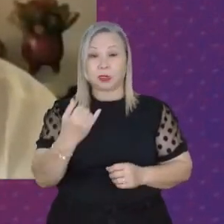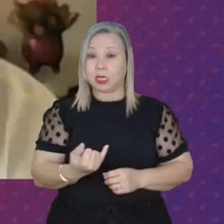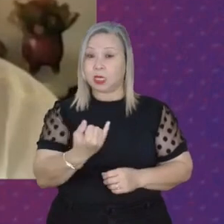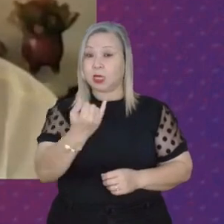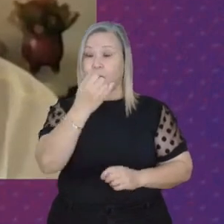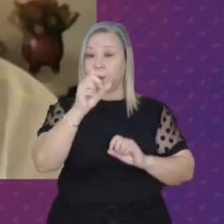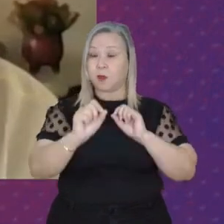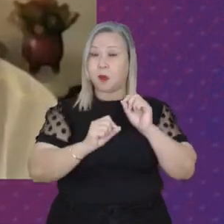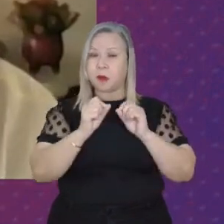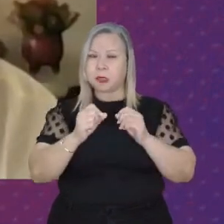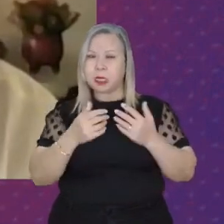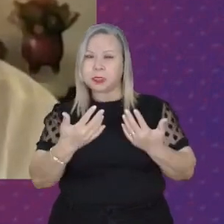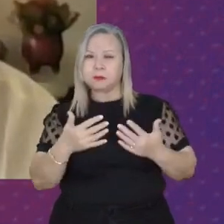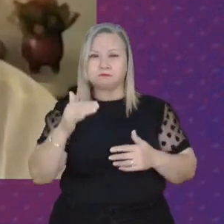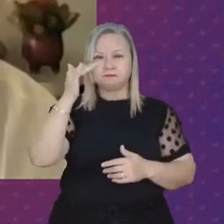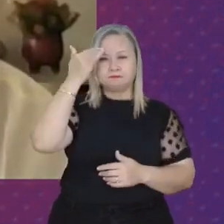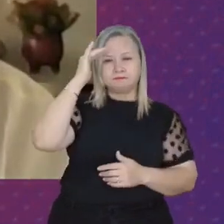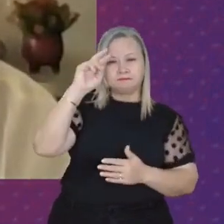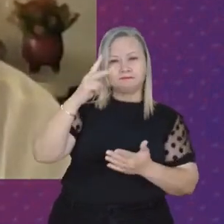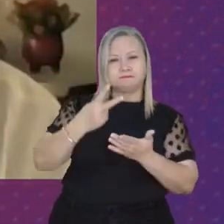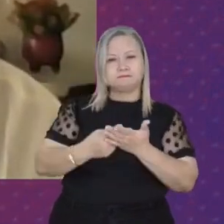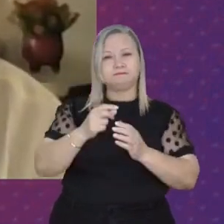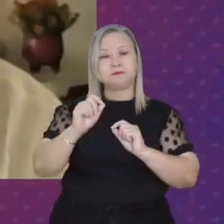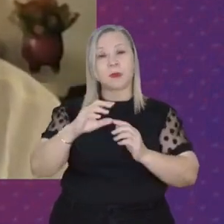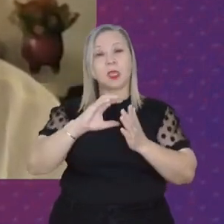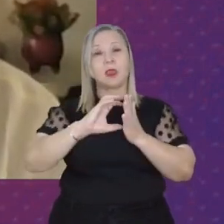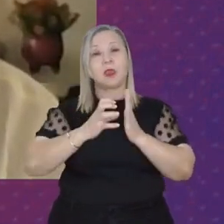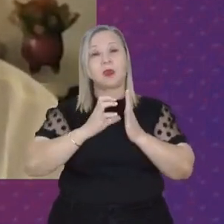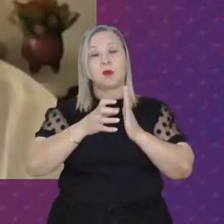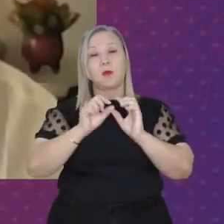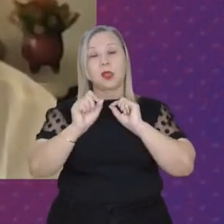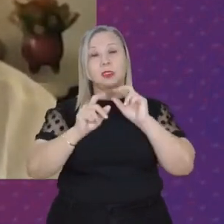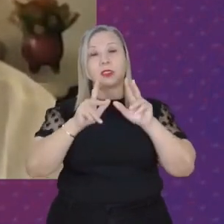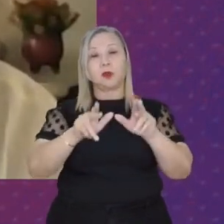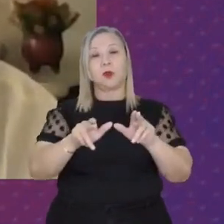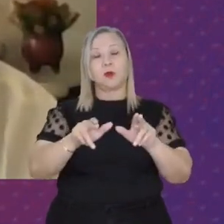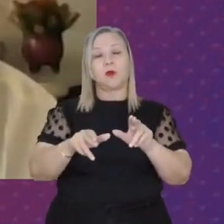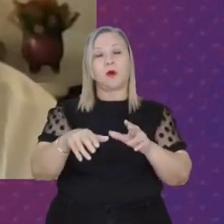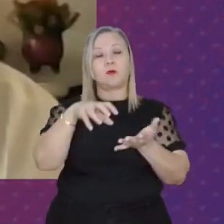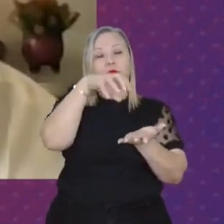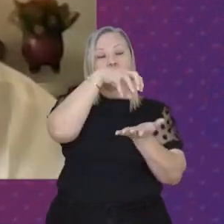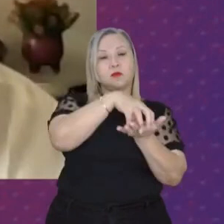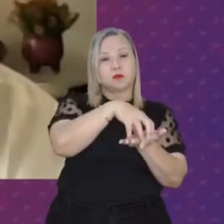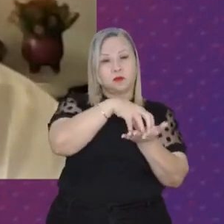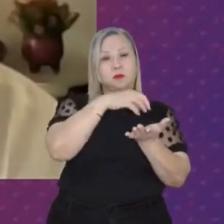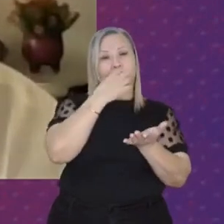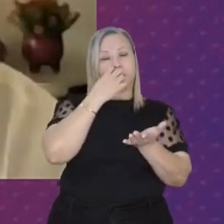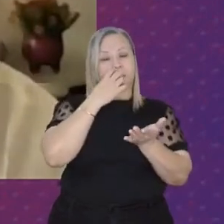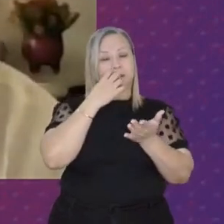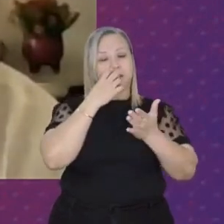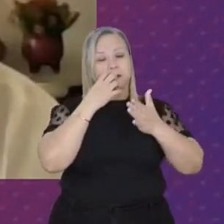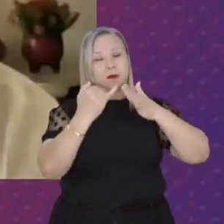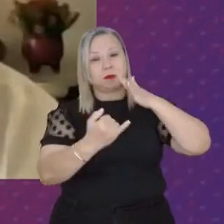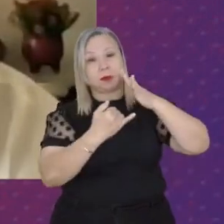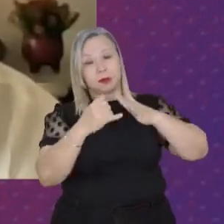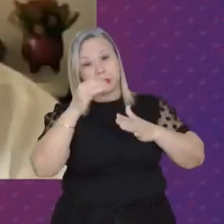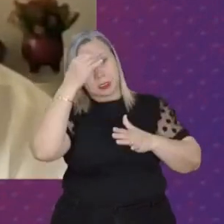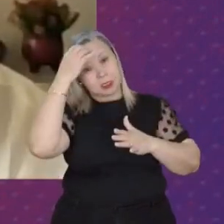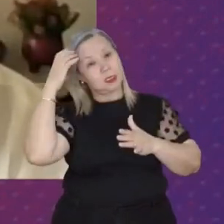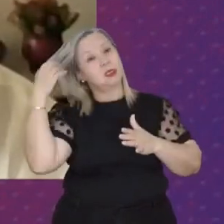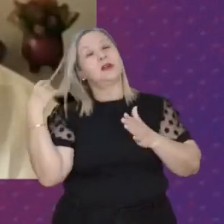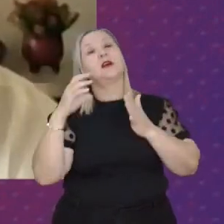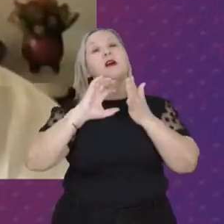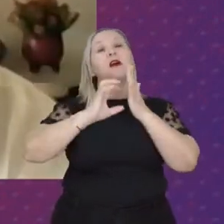importante e contundente no partido, como um organismo, uma instância partidária